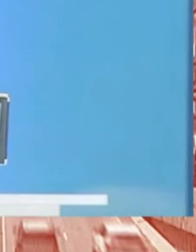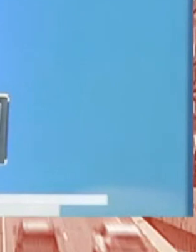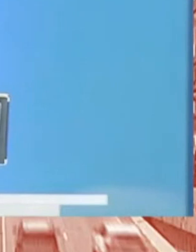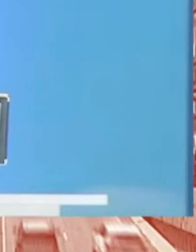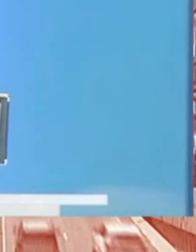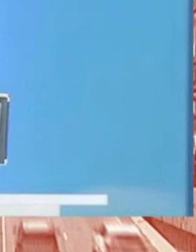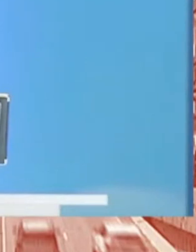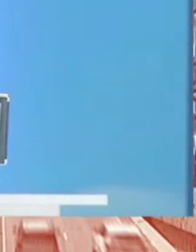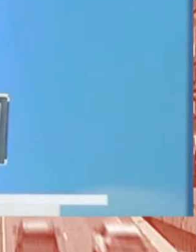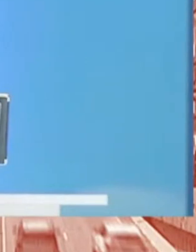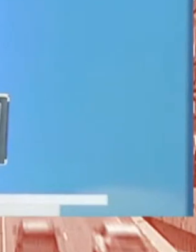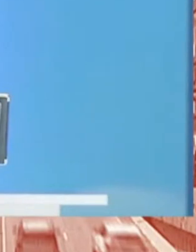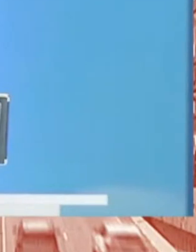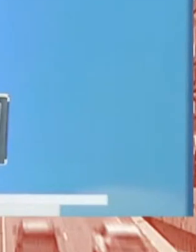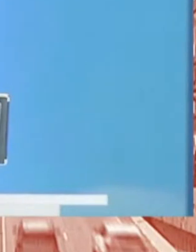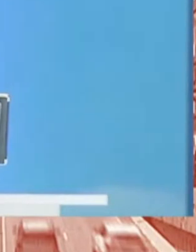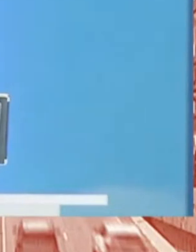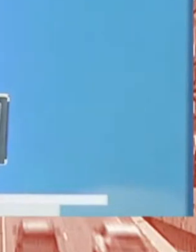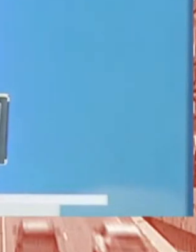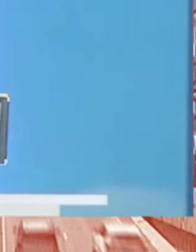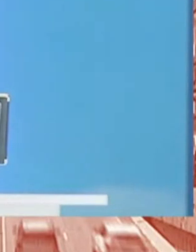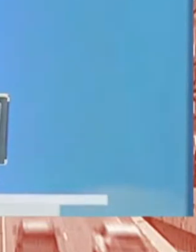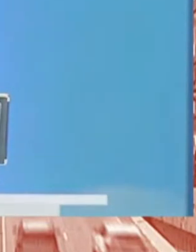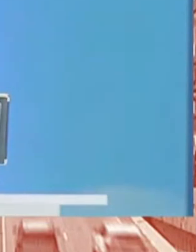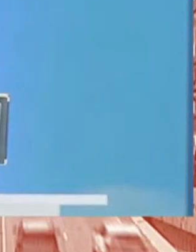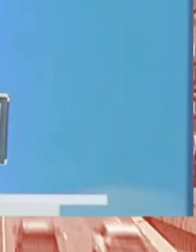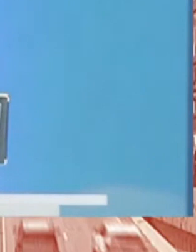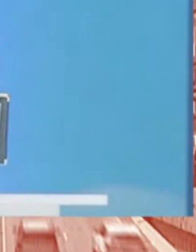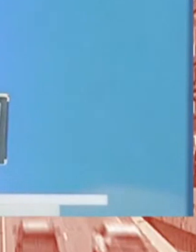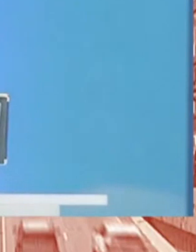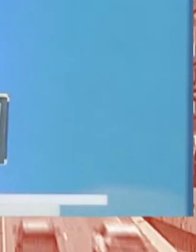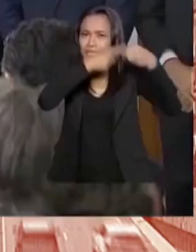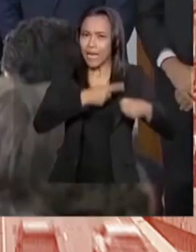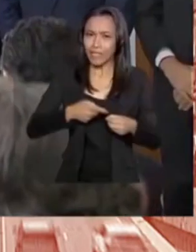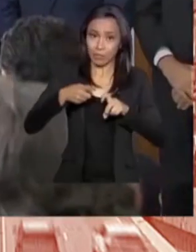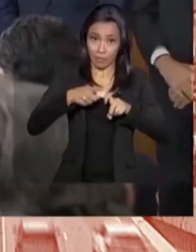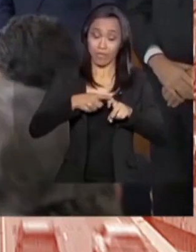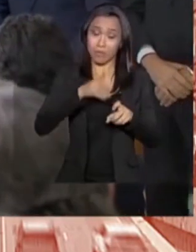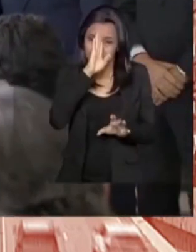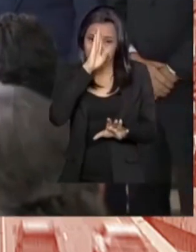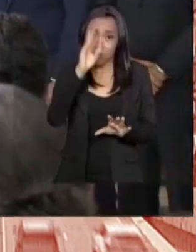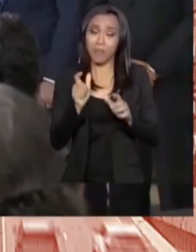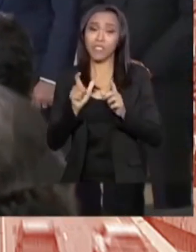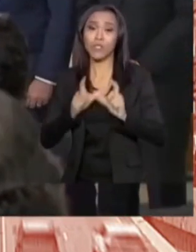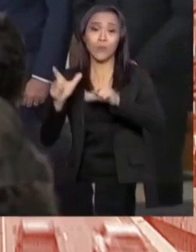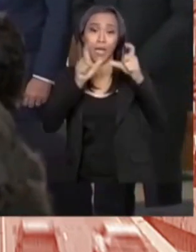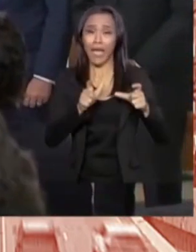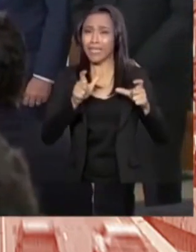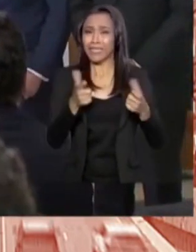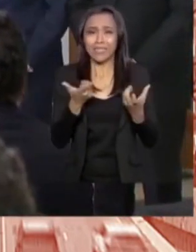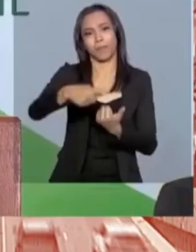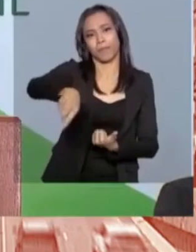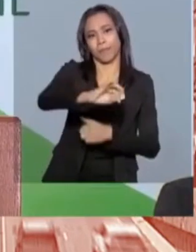Essas armas vão gerar mais violência na sociedade brasileira. Quando essas armas atingirem setores médios da sociedade brasileira, começar a